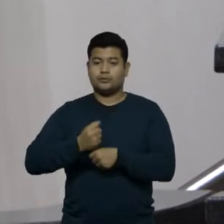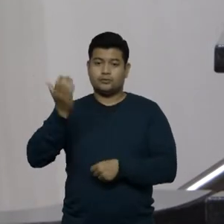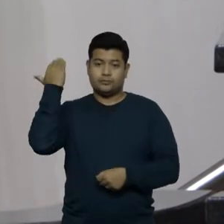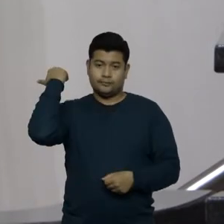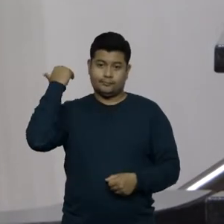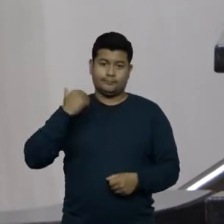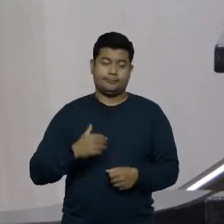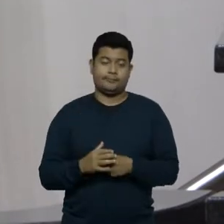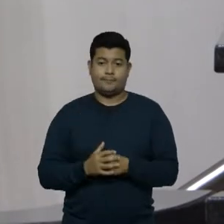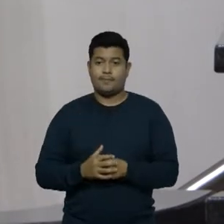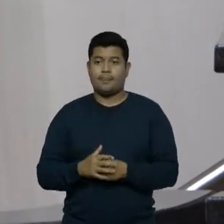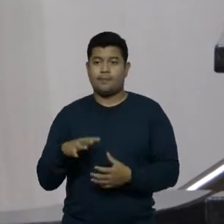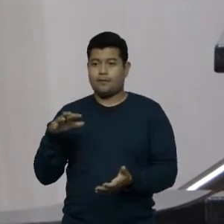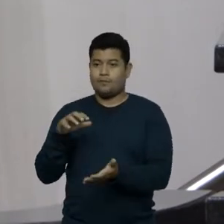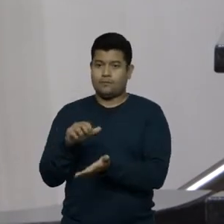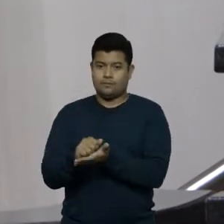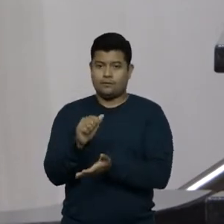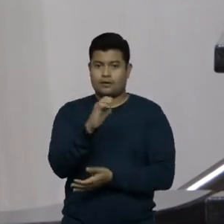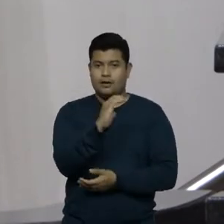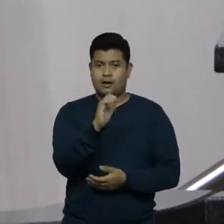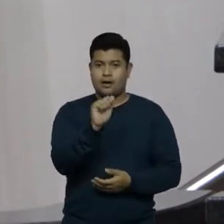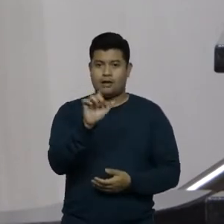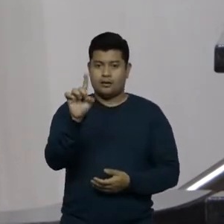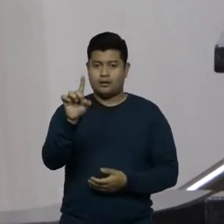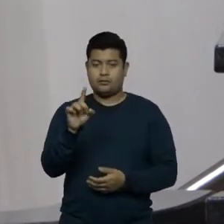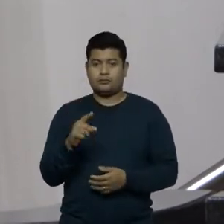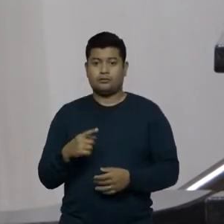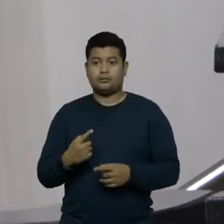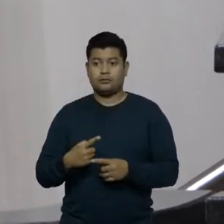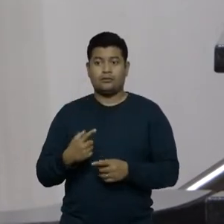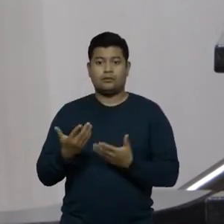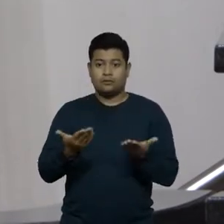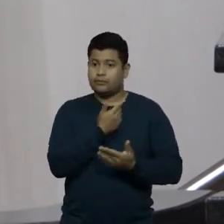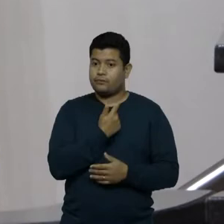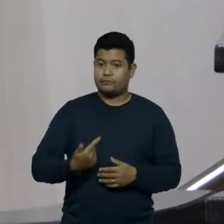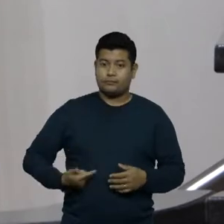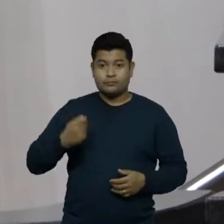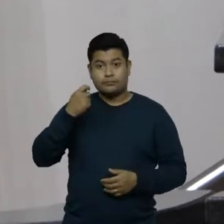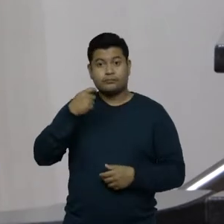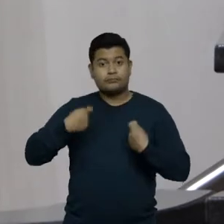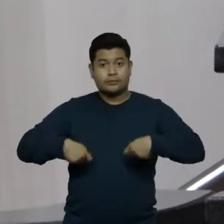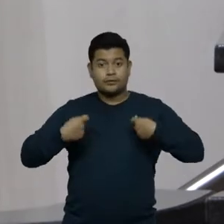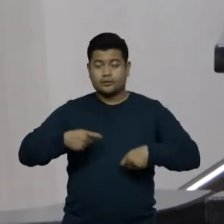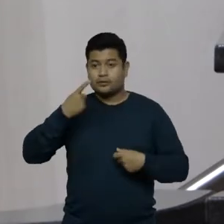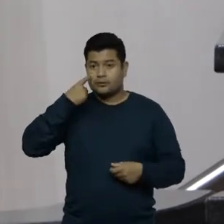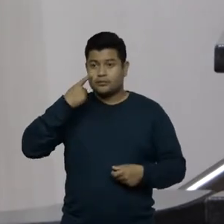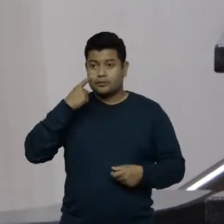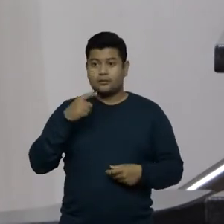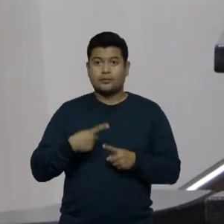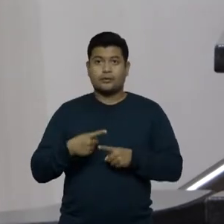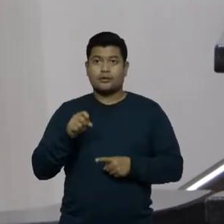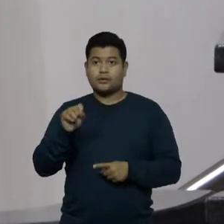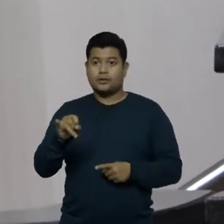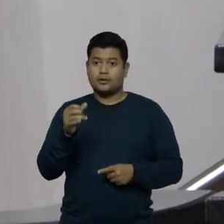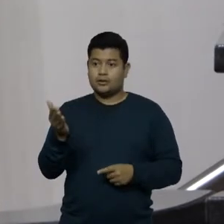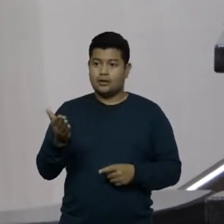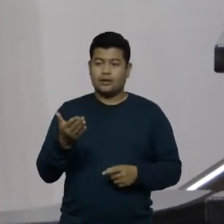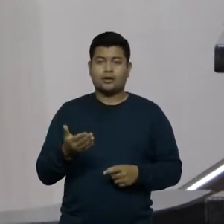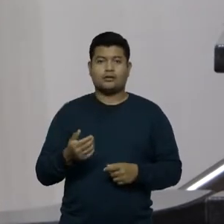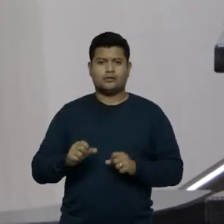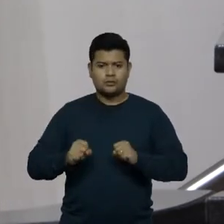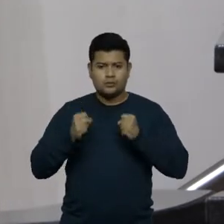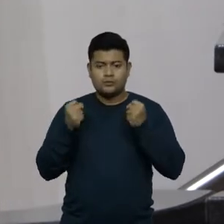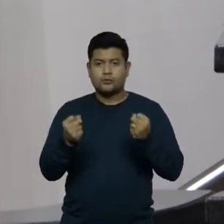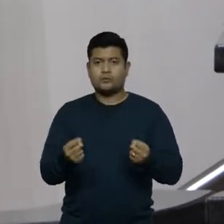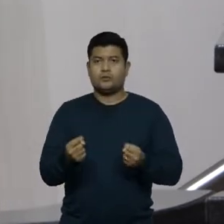no cadastro único governo Tem que rever isso que se o estudante o jovem faz direito é faz faz